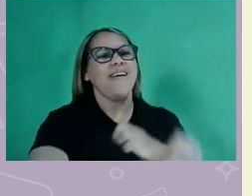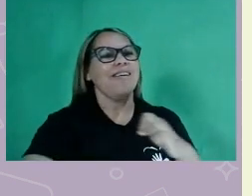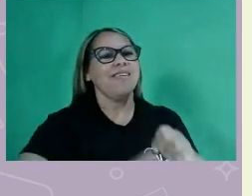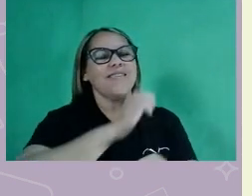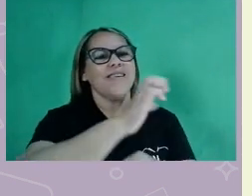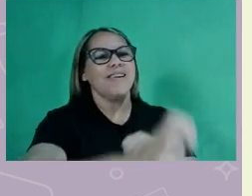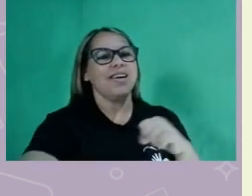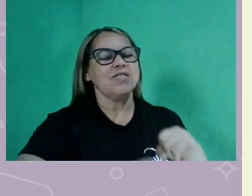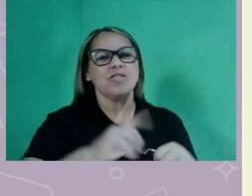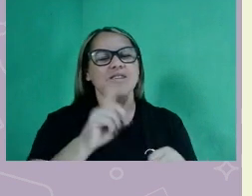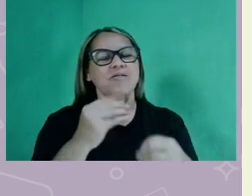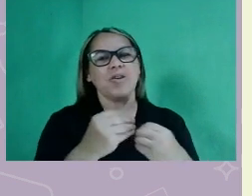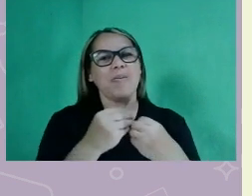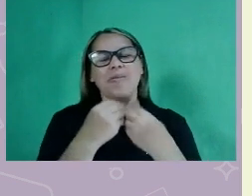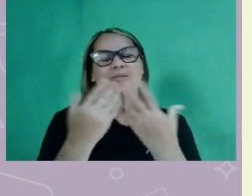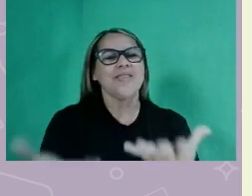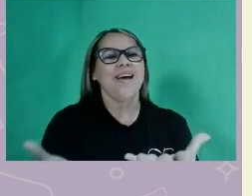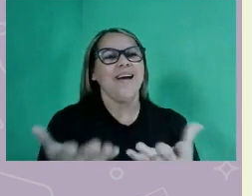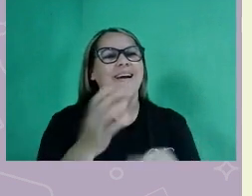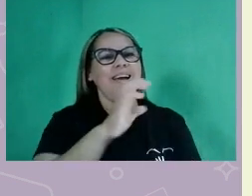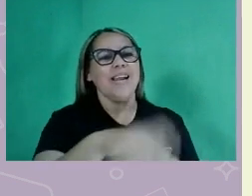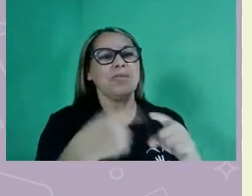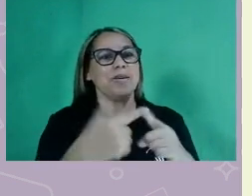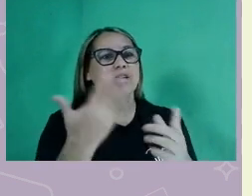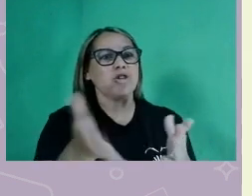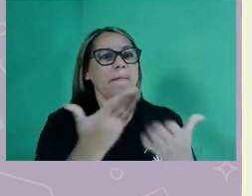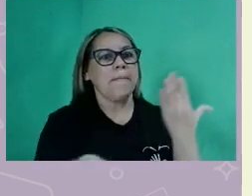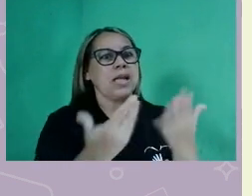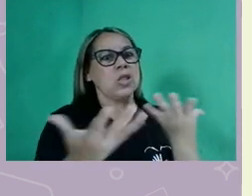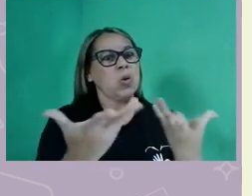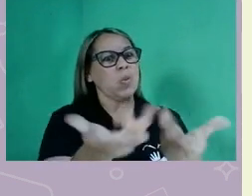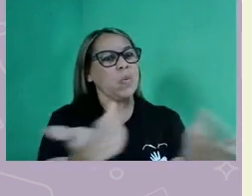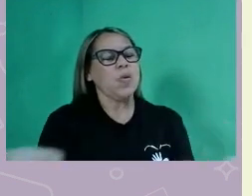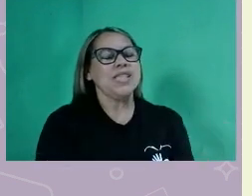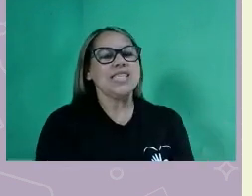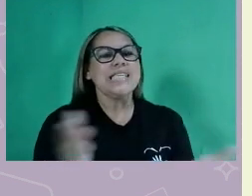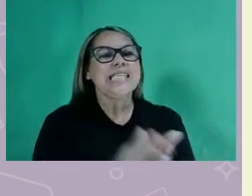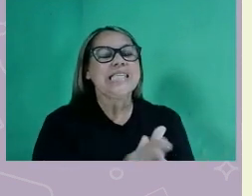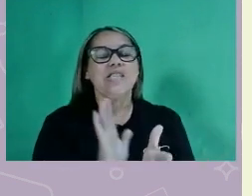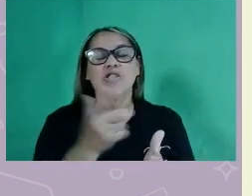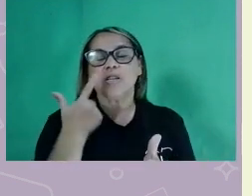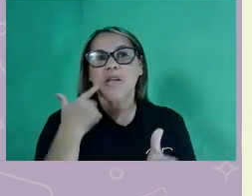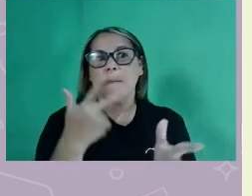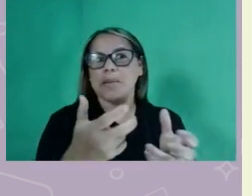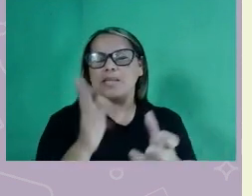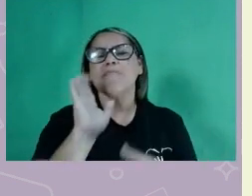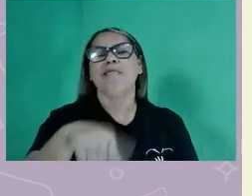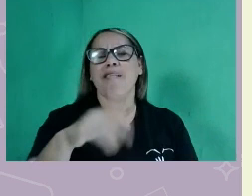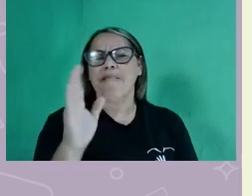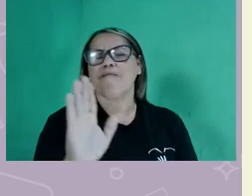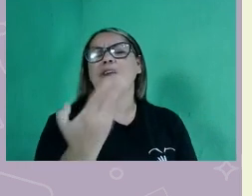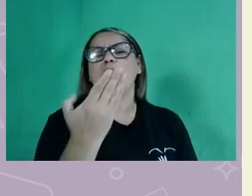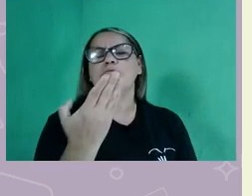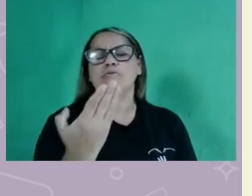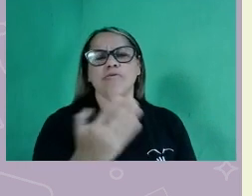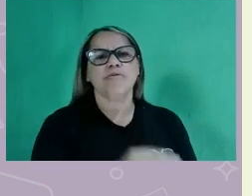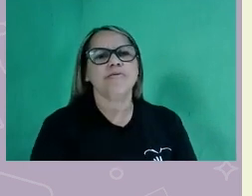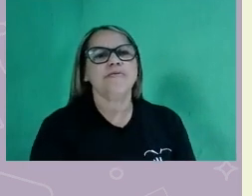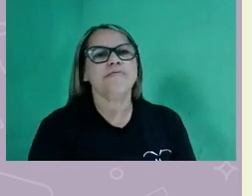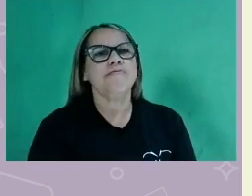condição de ceder elétrons por quê? porque ele já perdeu tudo que ele podia então aqui a gente já vê que isso é falso tá certo?